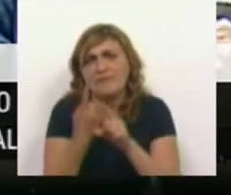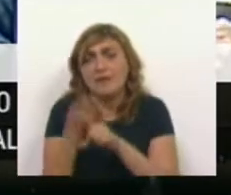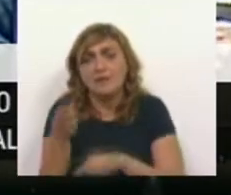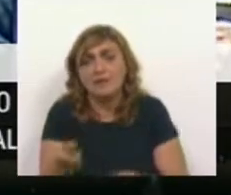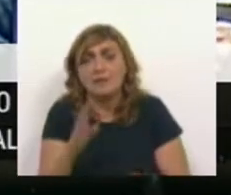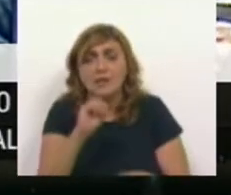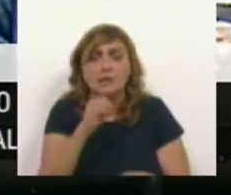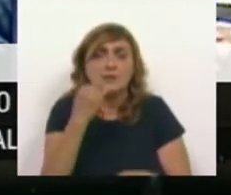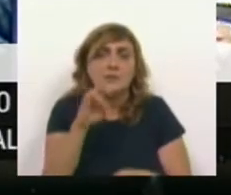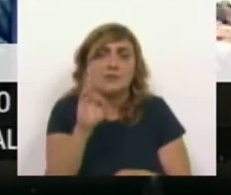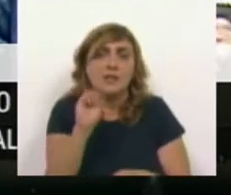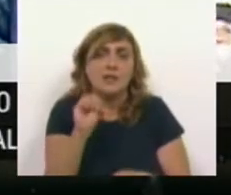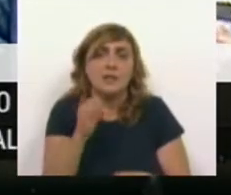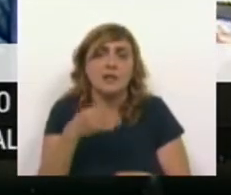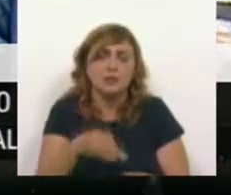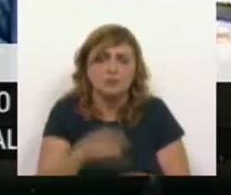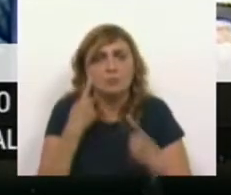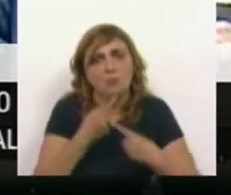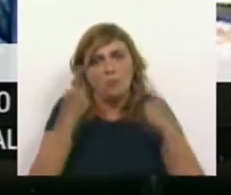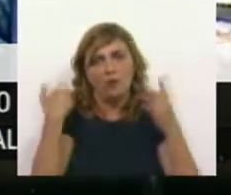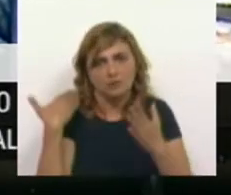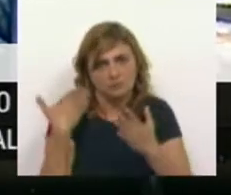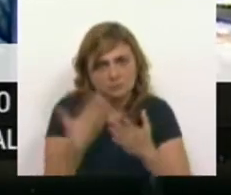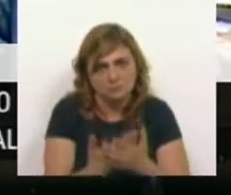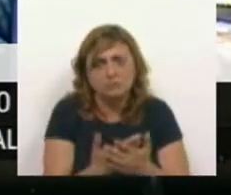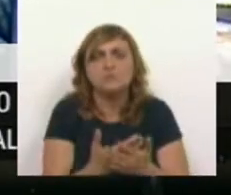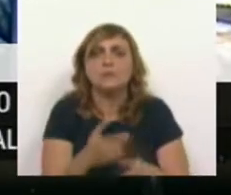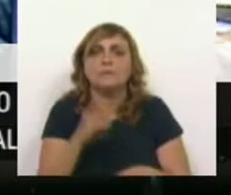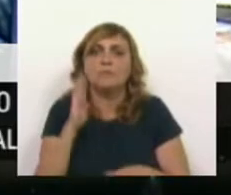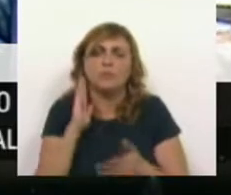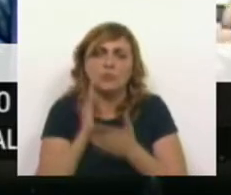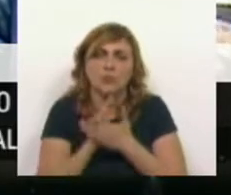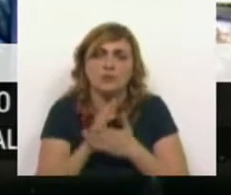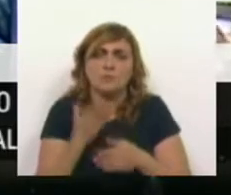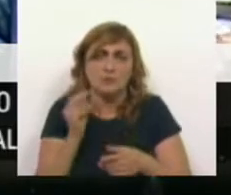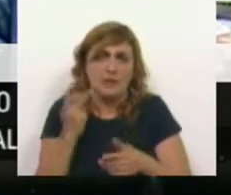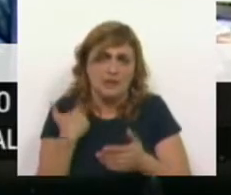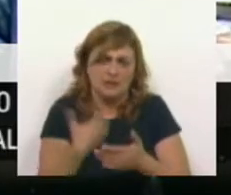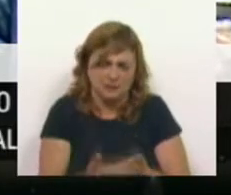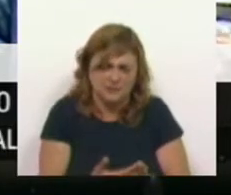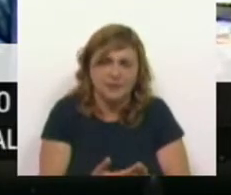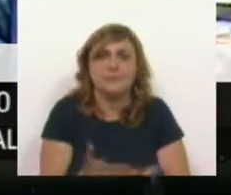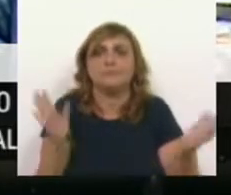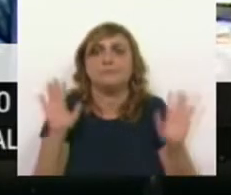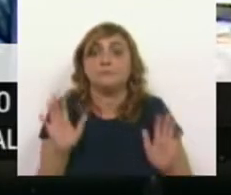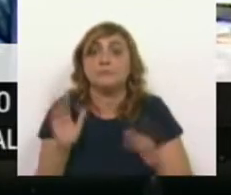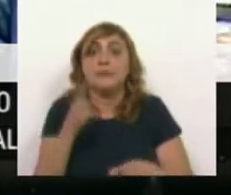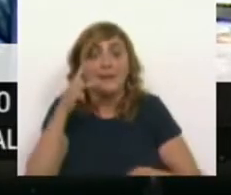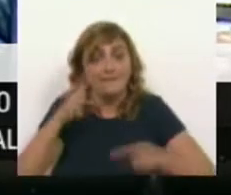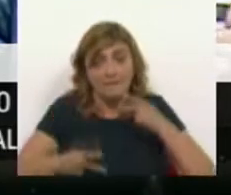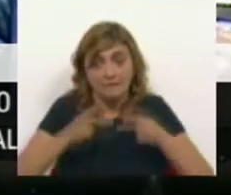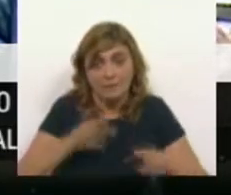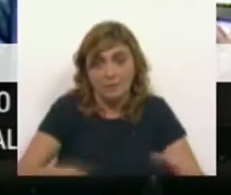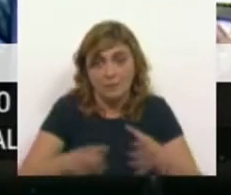Siresp tem revelado ao longo dos tempos e ao longo da última década. A avaliação que a